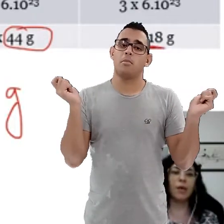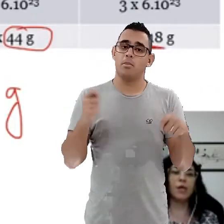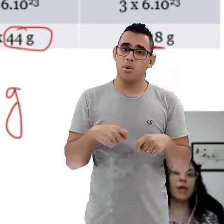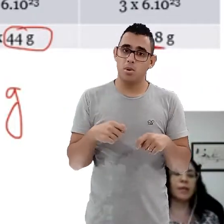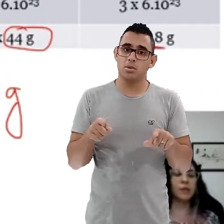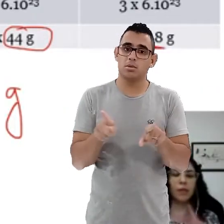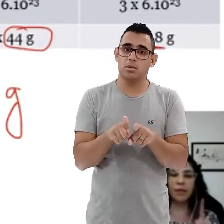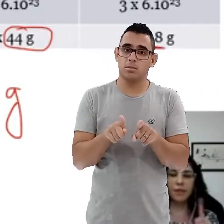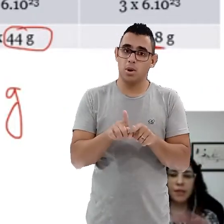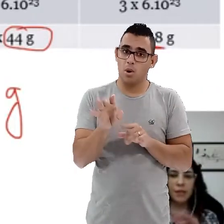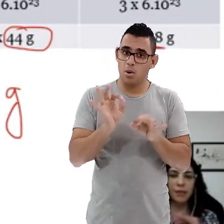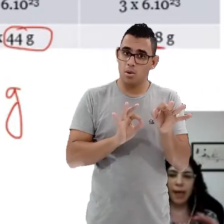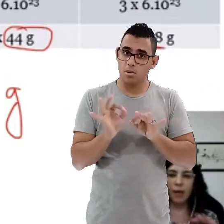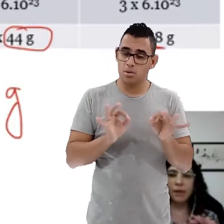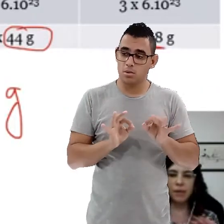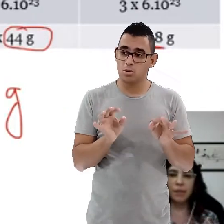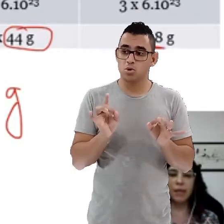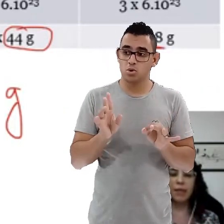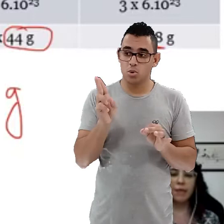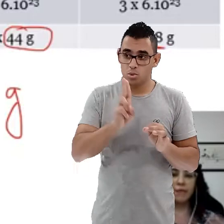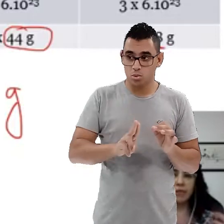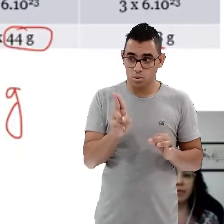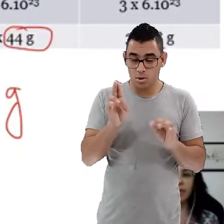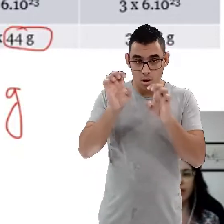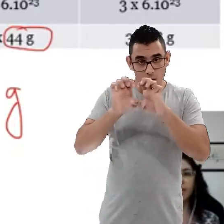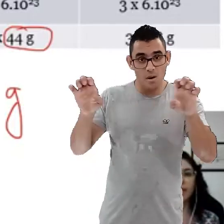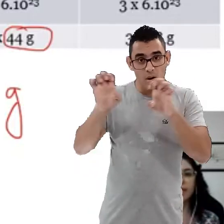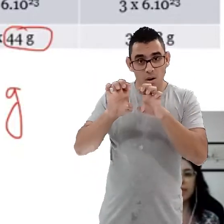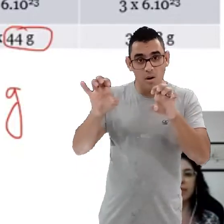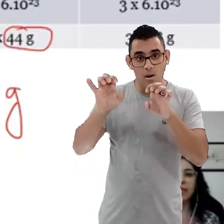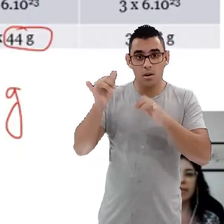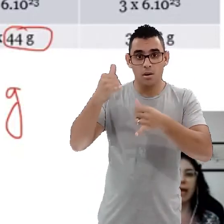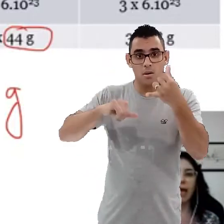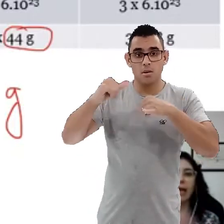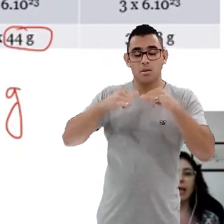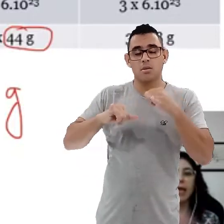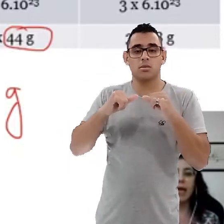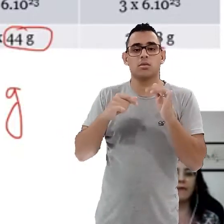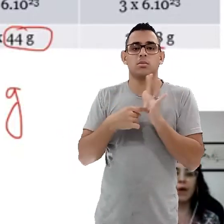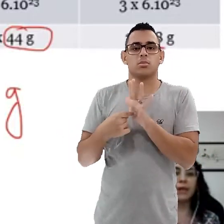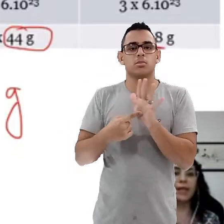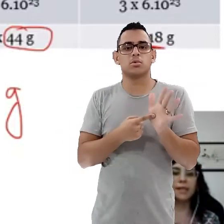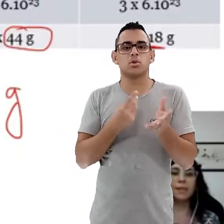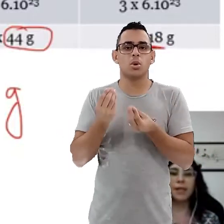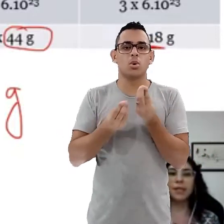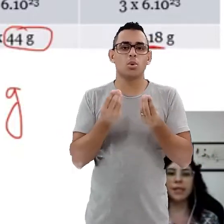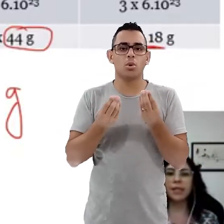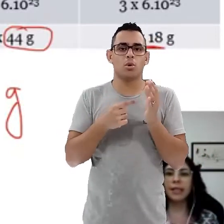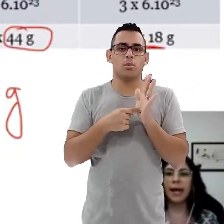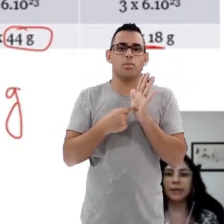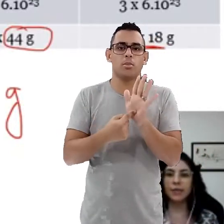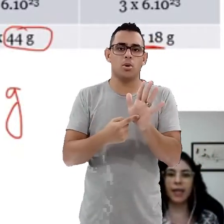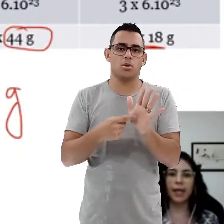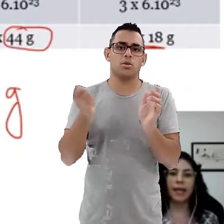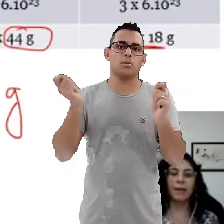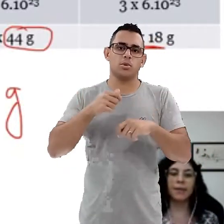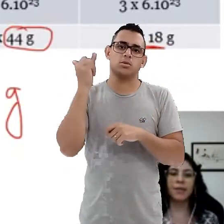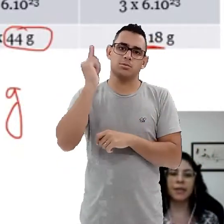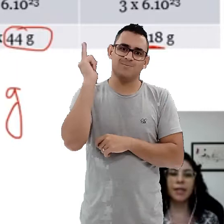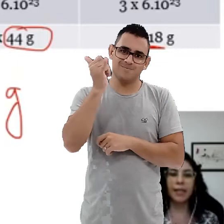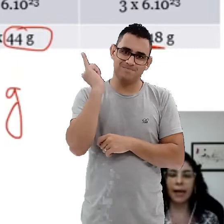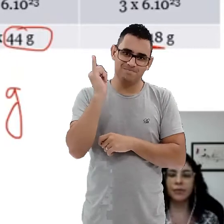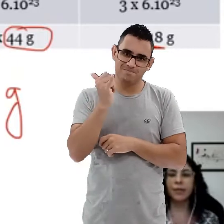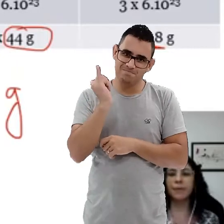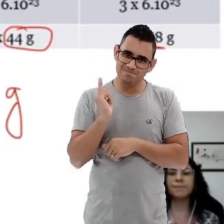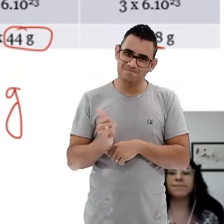estabelecer, ó, só através da equação química, veja o que é que uma equação química ela fornece para a gente de dados, tá? Ela dá para a